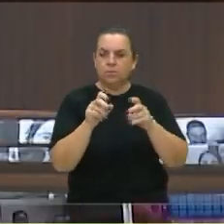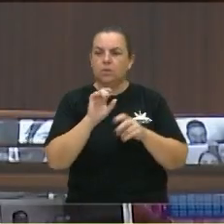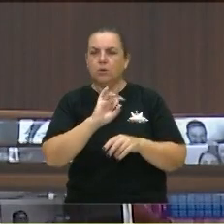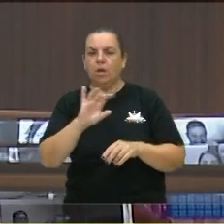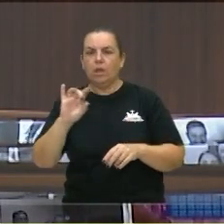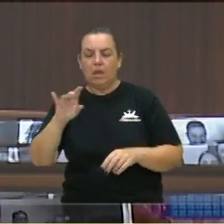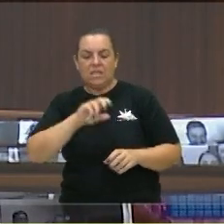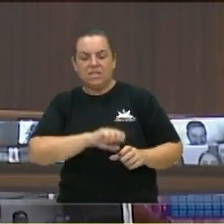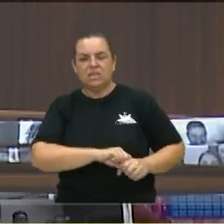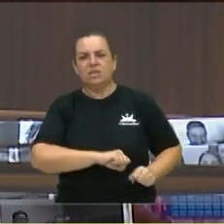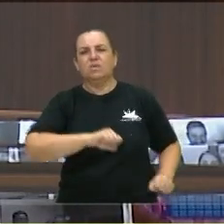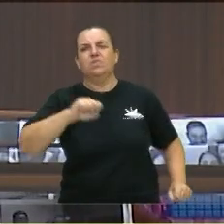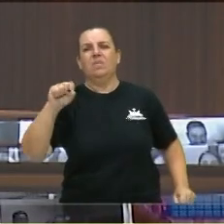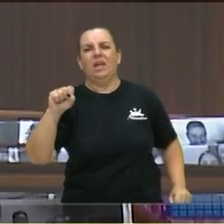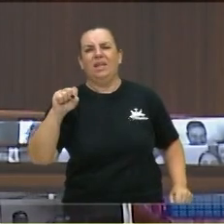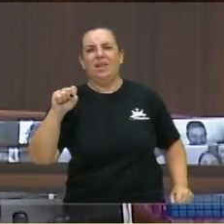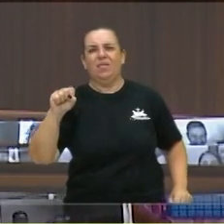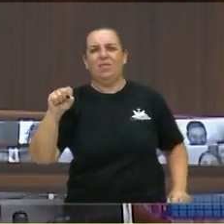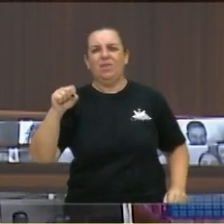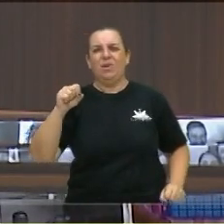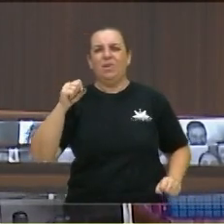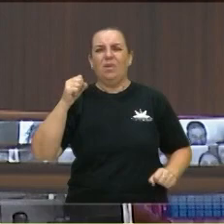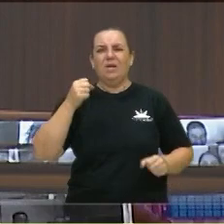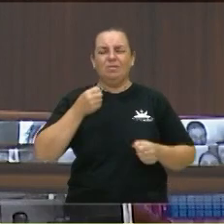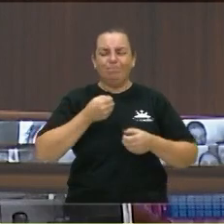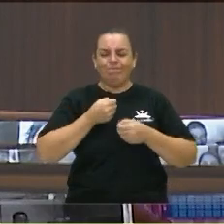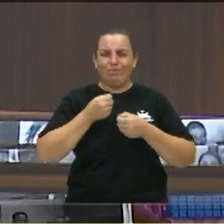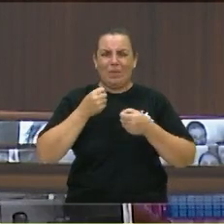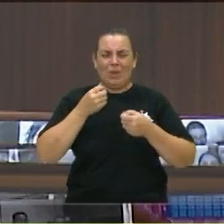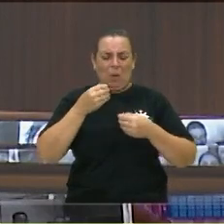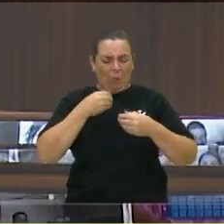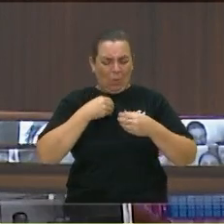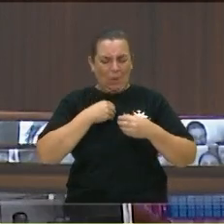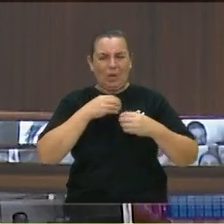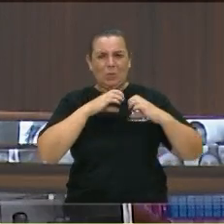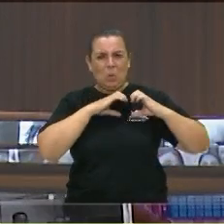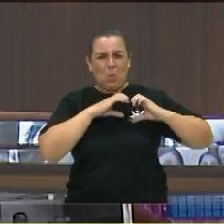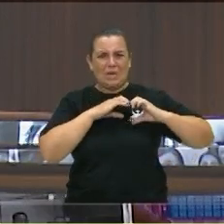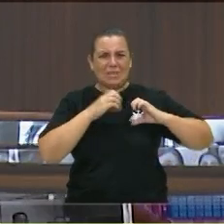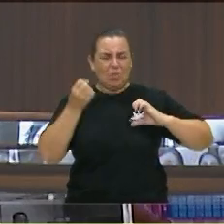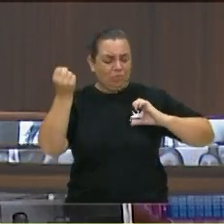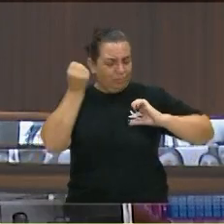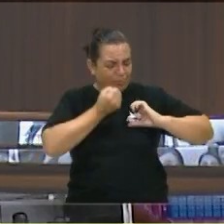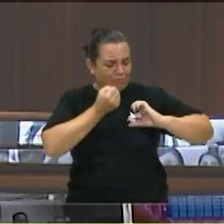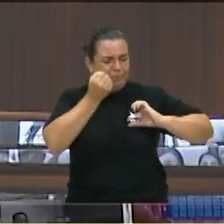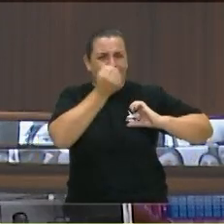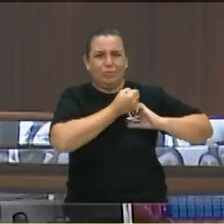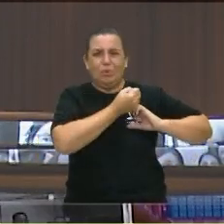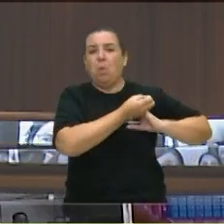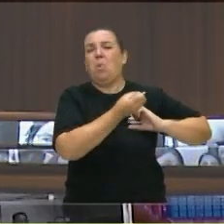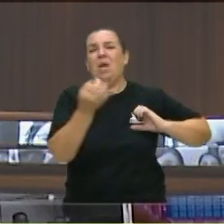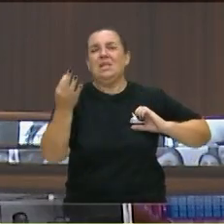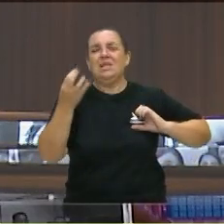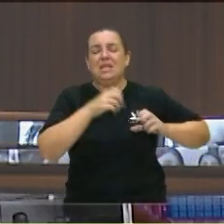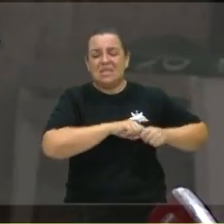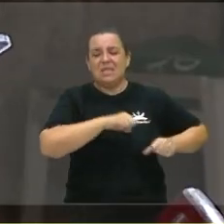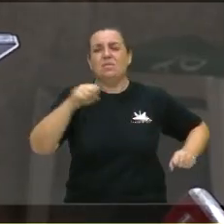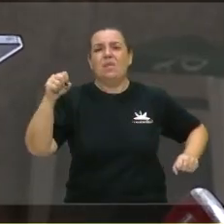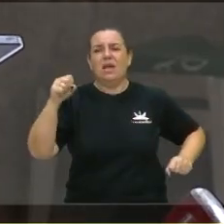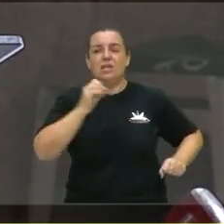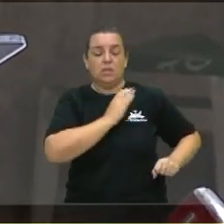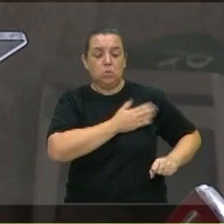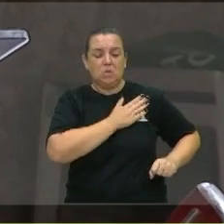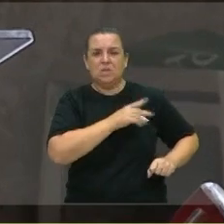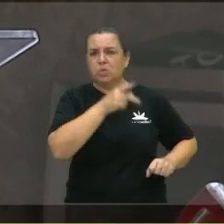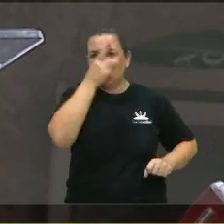espadas que foram colocadas no coração de Maria, estão hoje no teu coração, no coração de uma pessoa